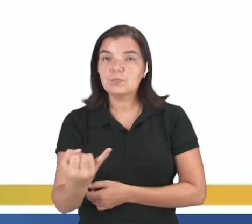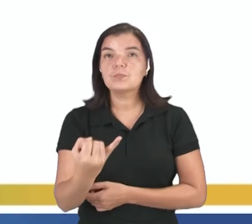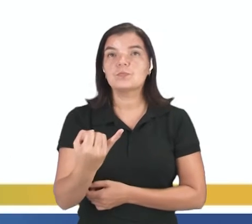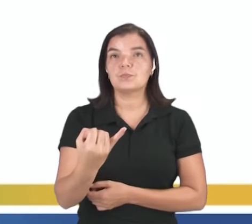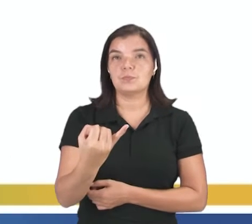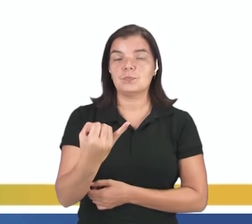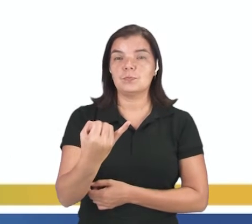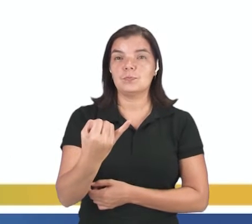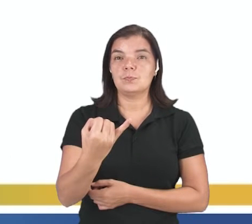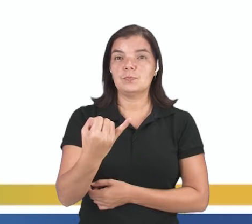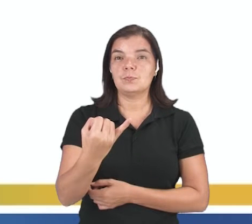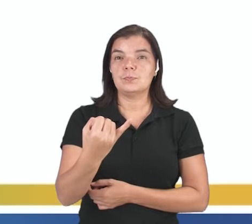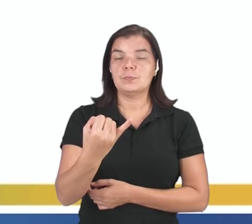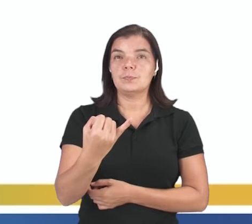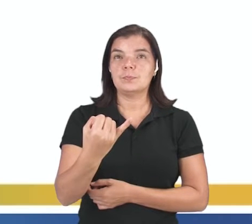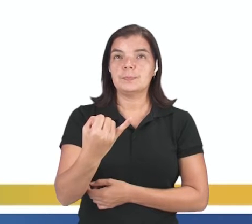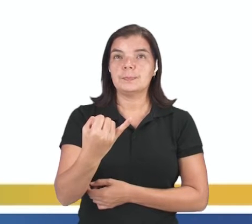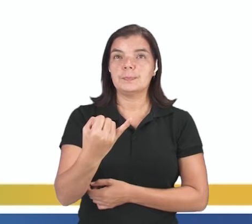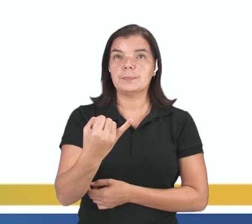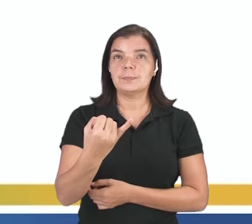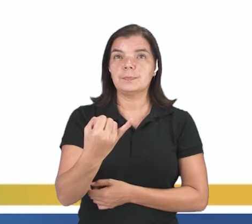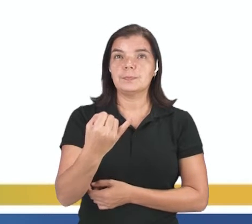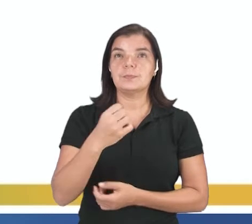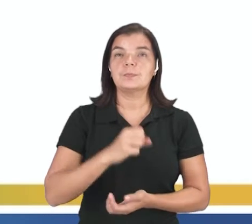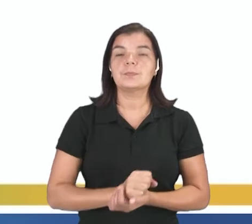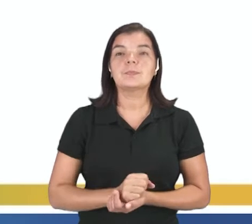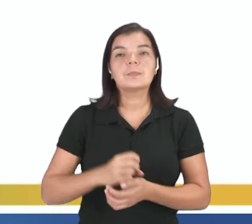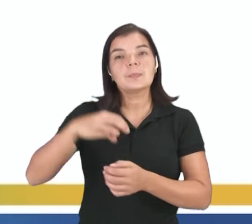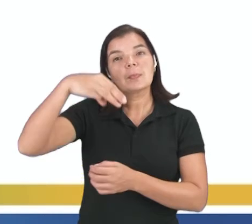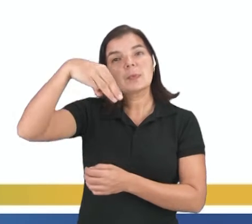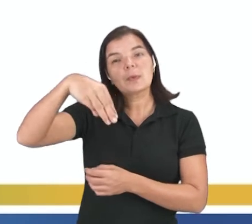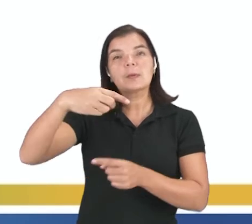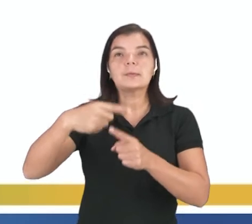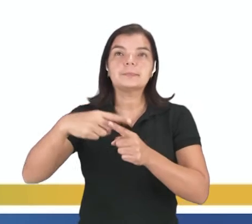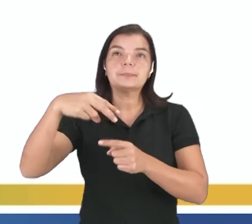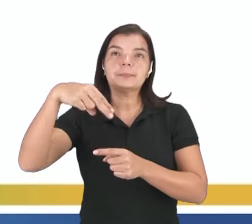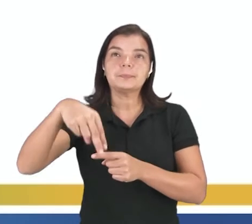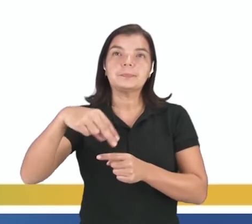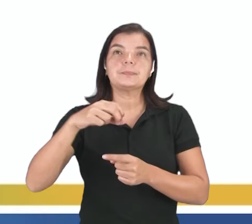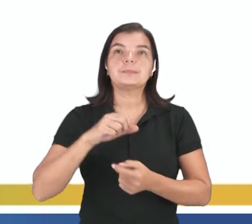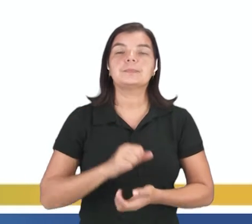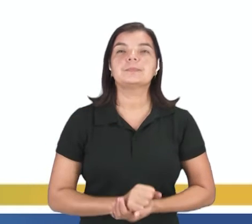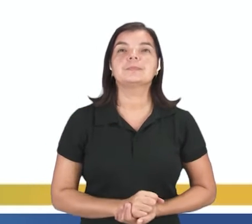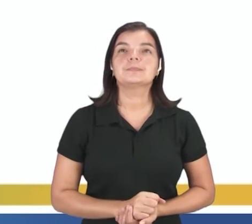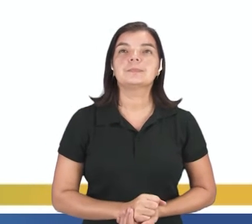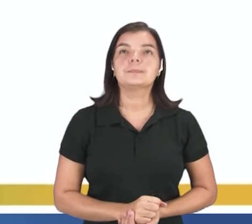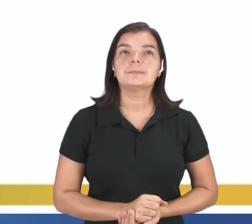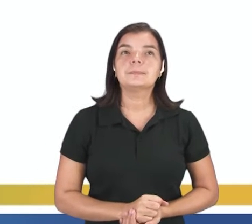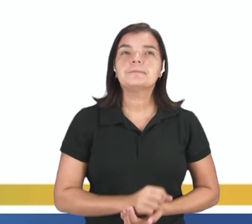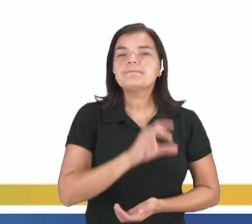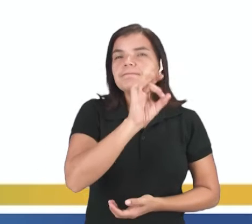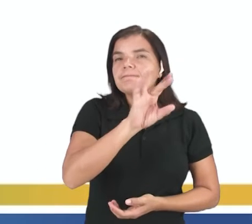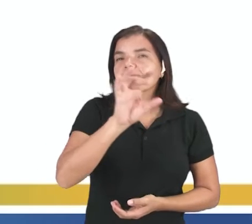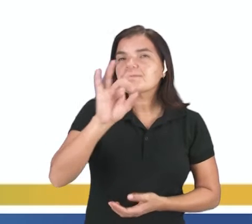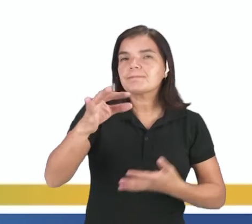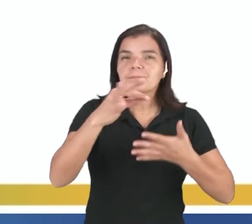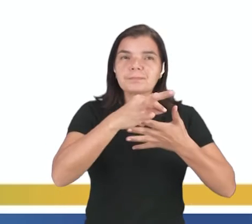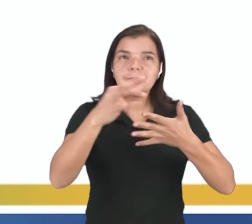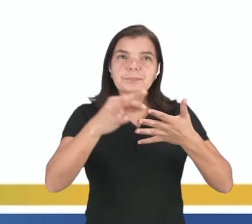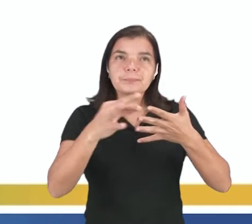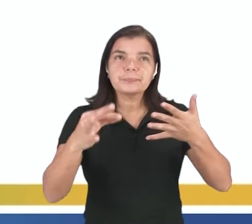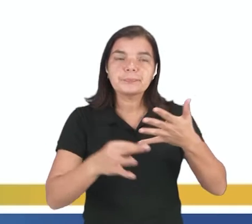aos elementos de C, IJ, por M por N. Em